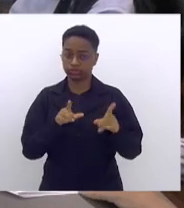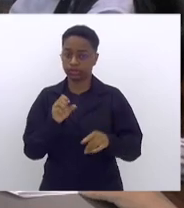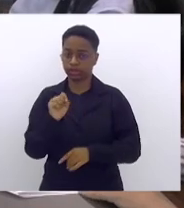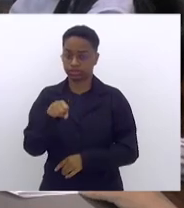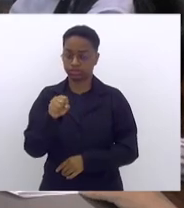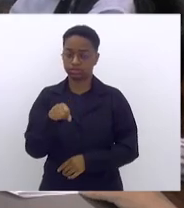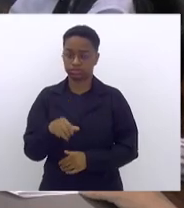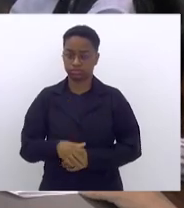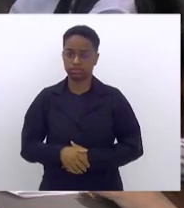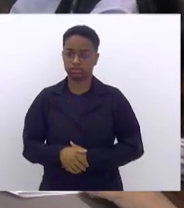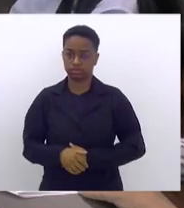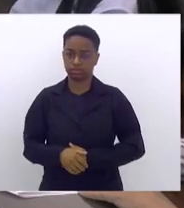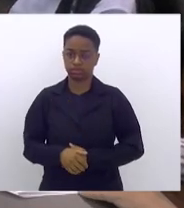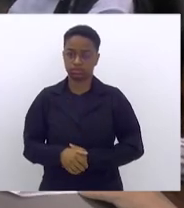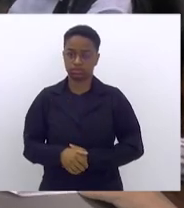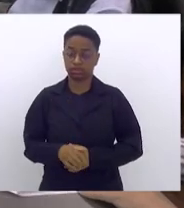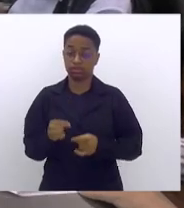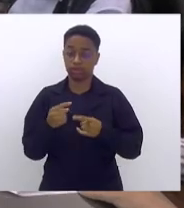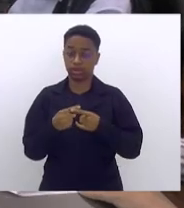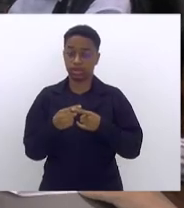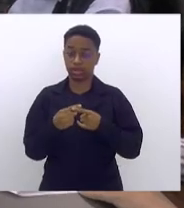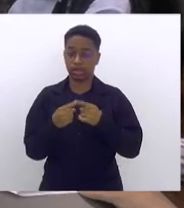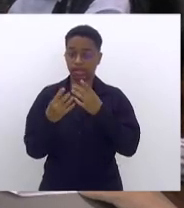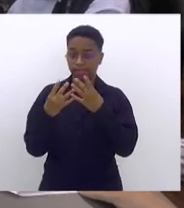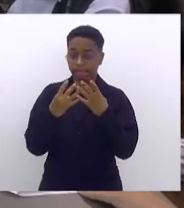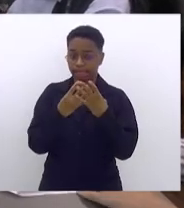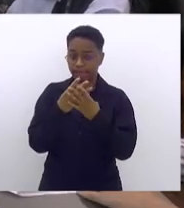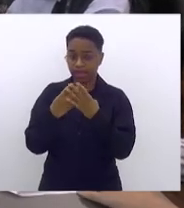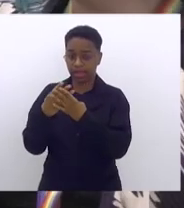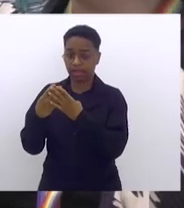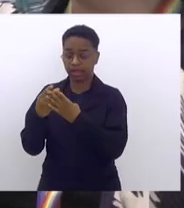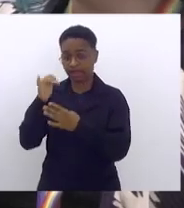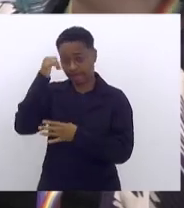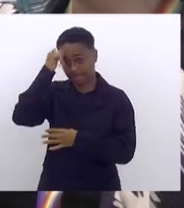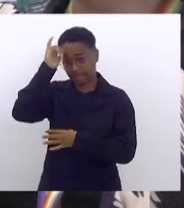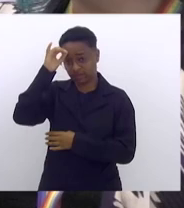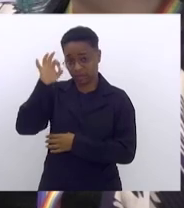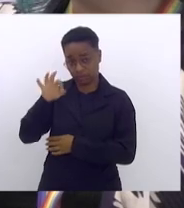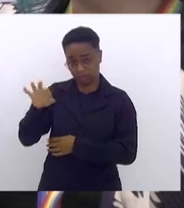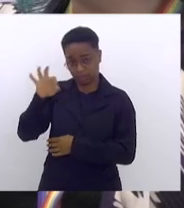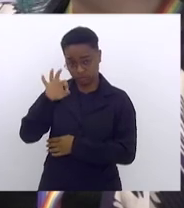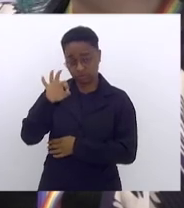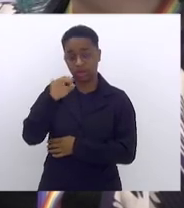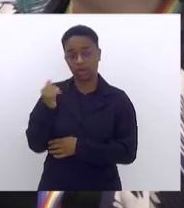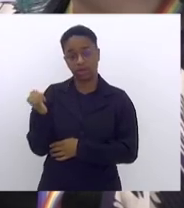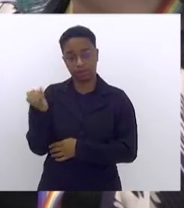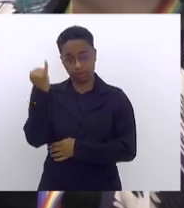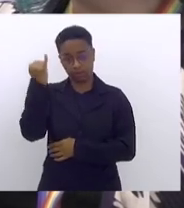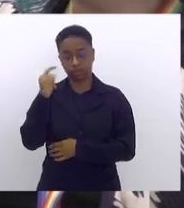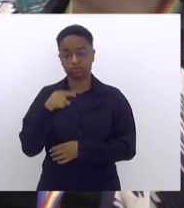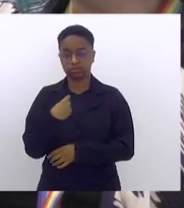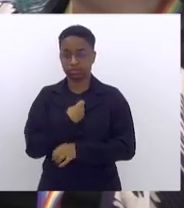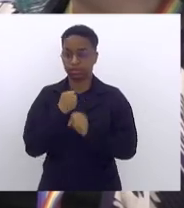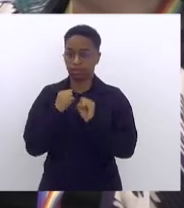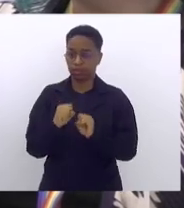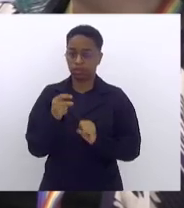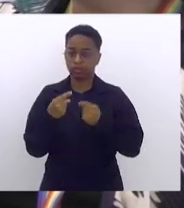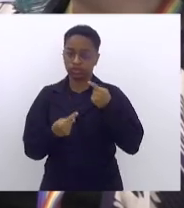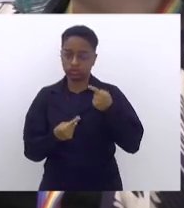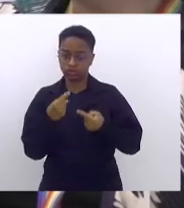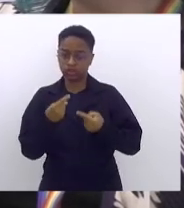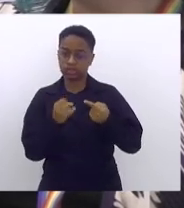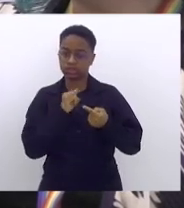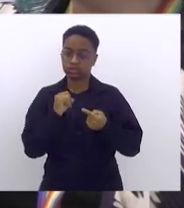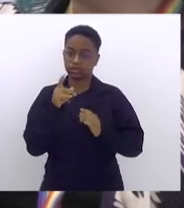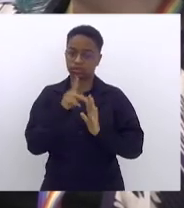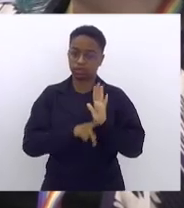né? Tela mosqueteira, ela tem uma importância, a gente pode até discutir se ela é... se o projeto de